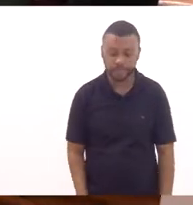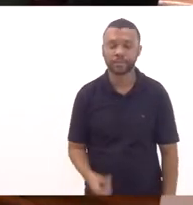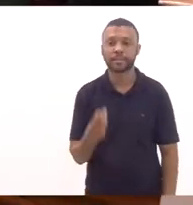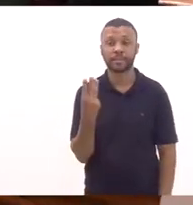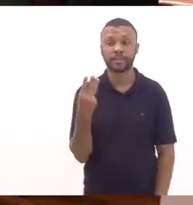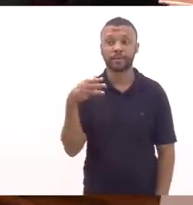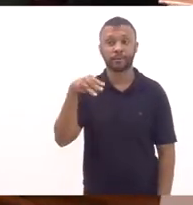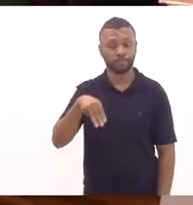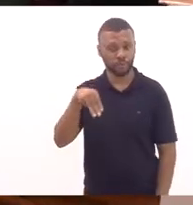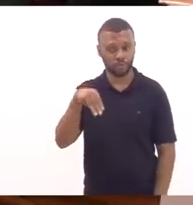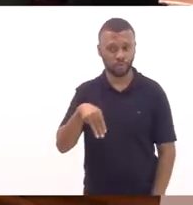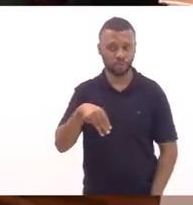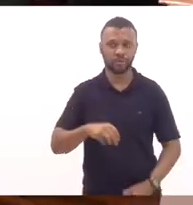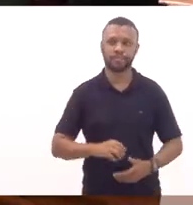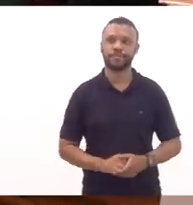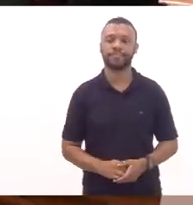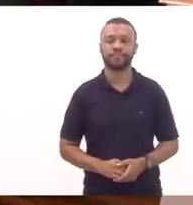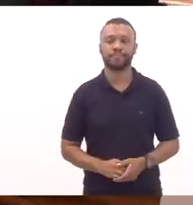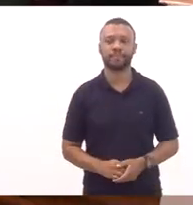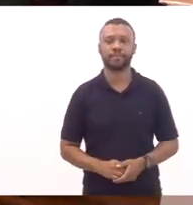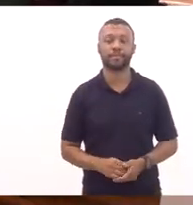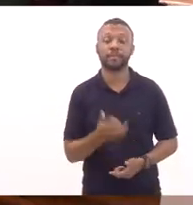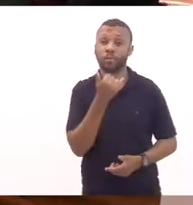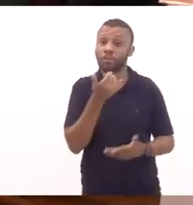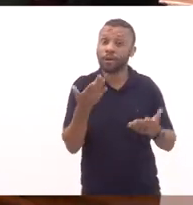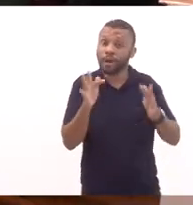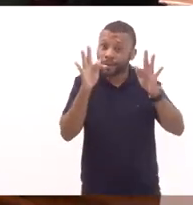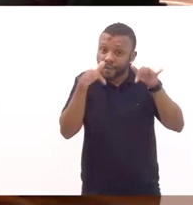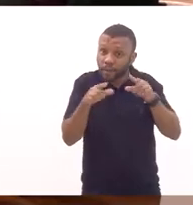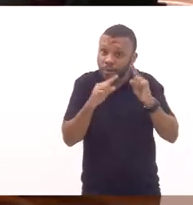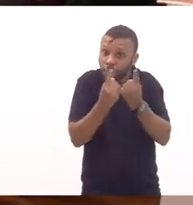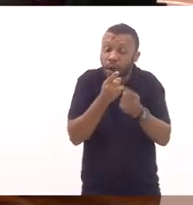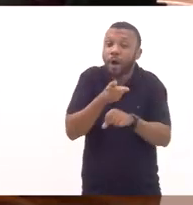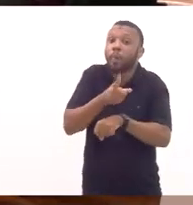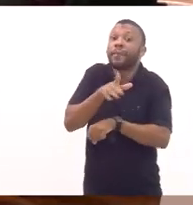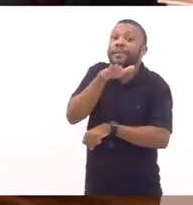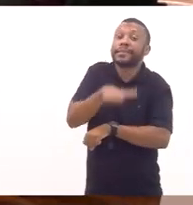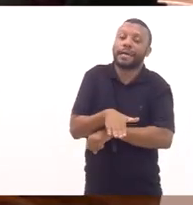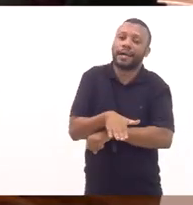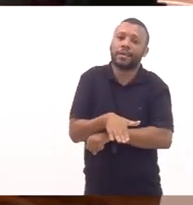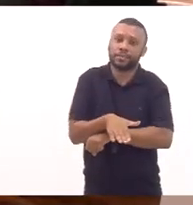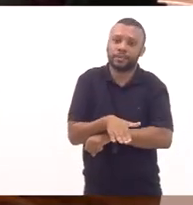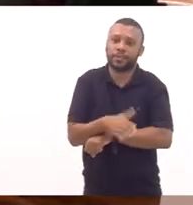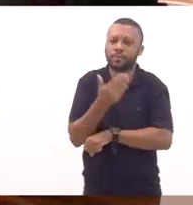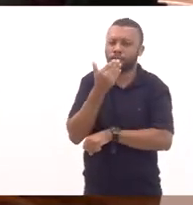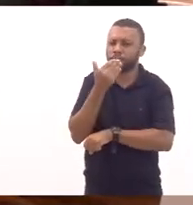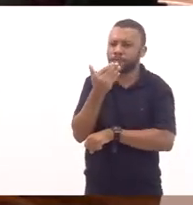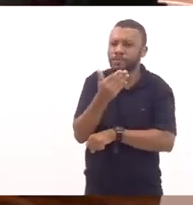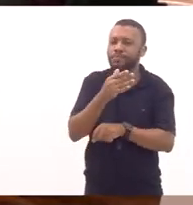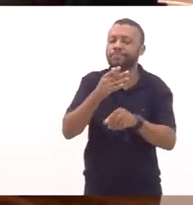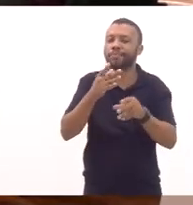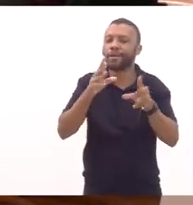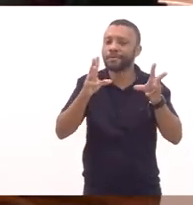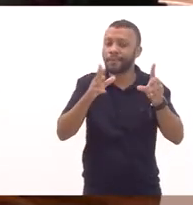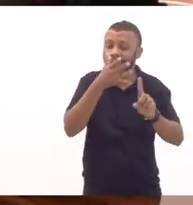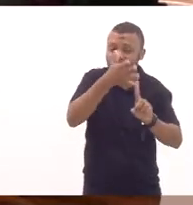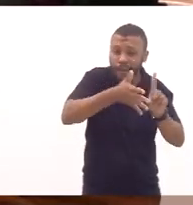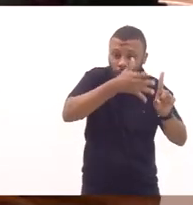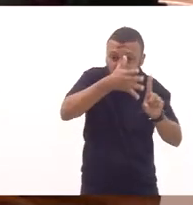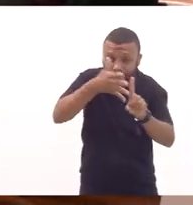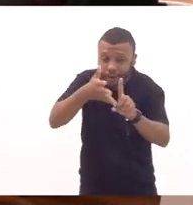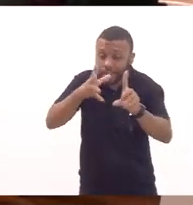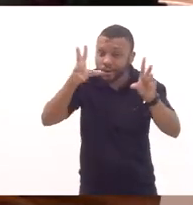3 minutos. Gente, olha, a gente precisa fechar essa audiência às 13. Então, vou pedir para objetivar a fala, por favor, tá